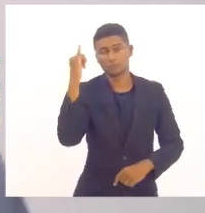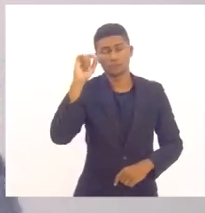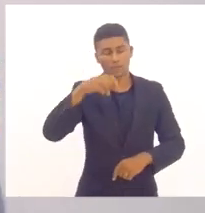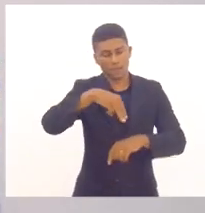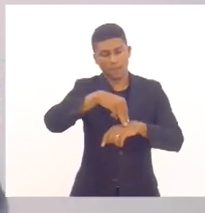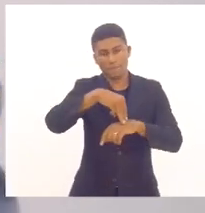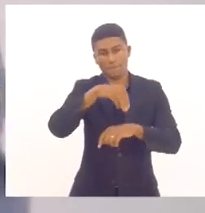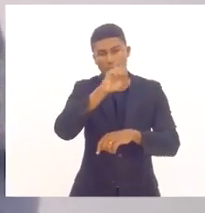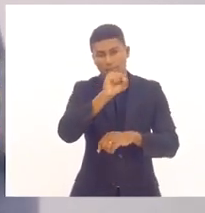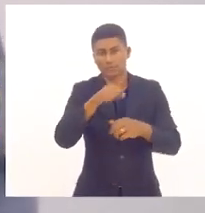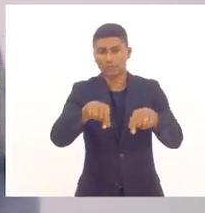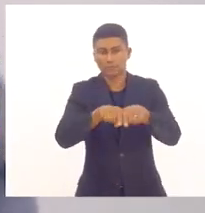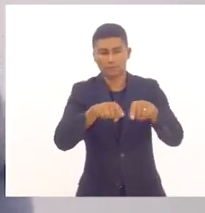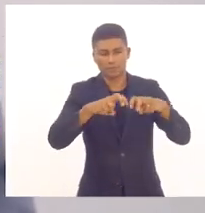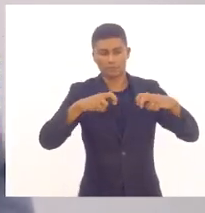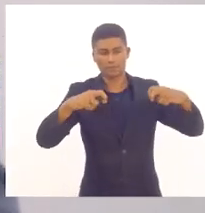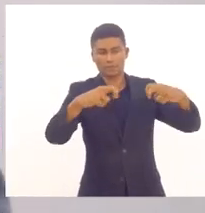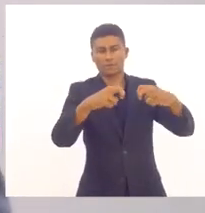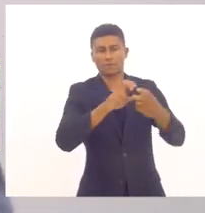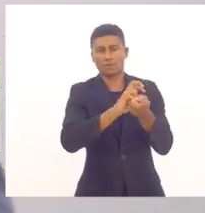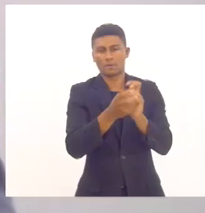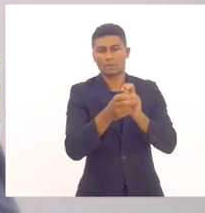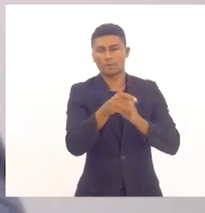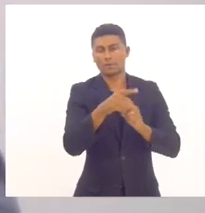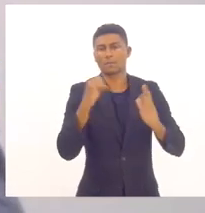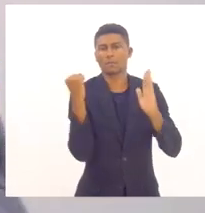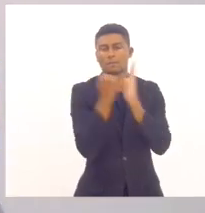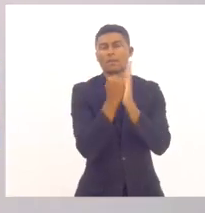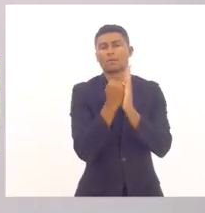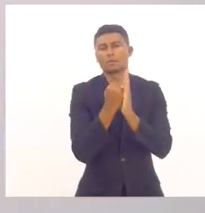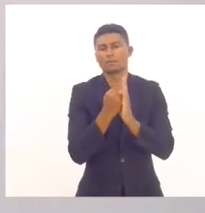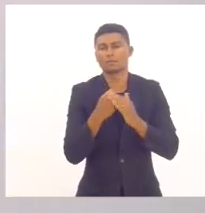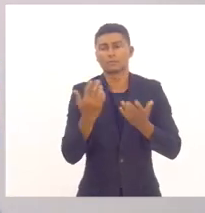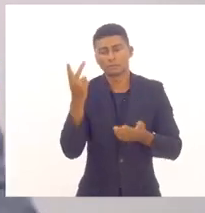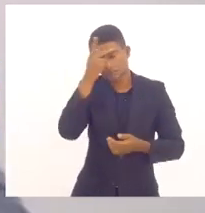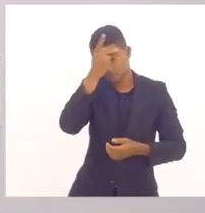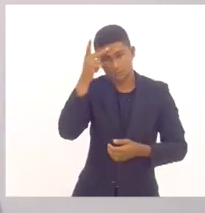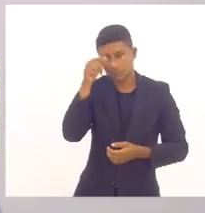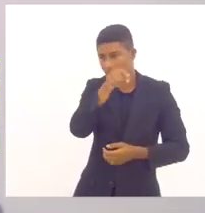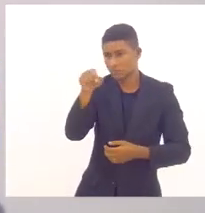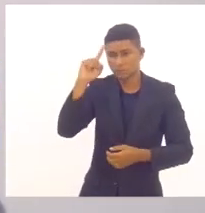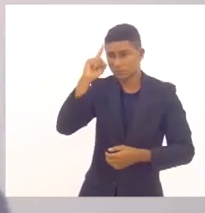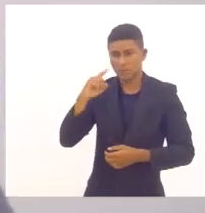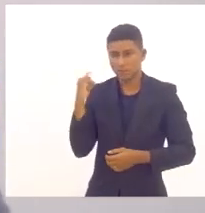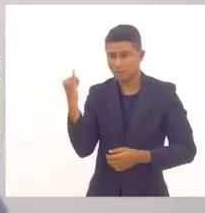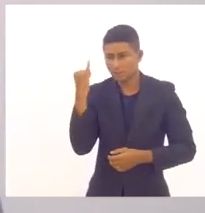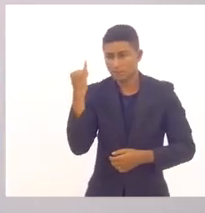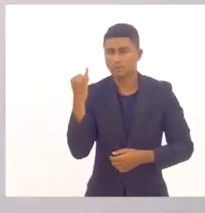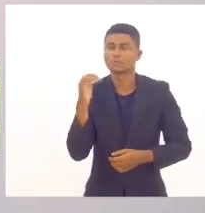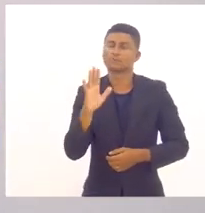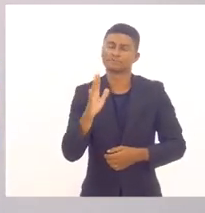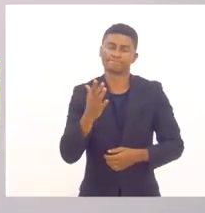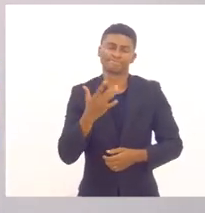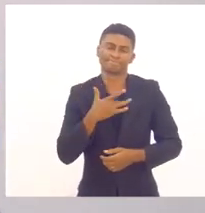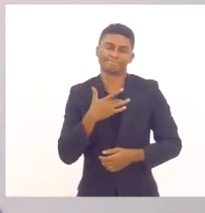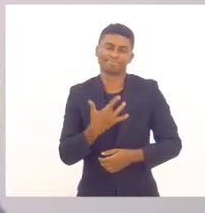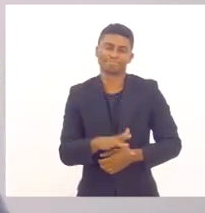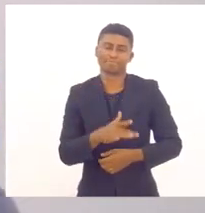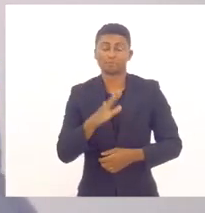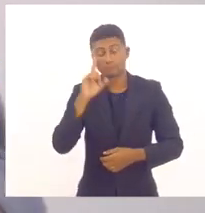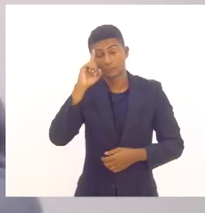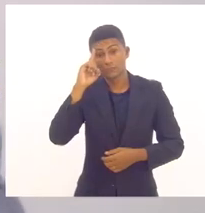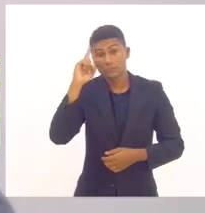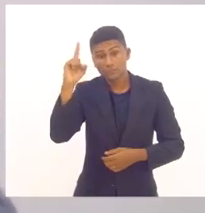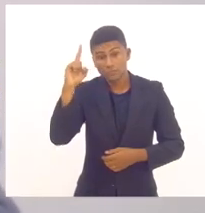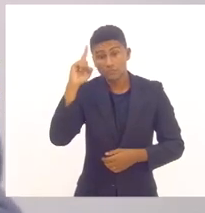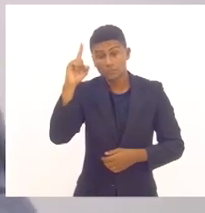capoeira para ser patrimônio, porque o Brasil já diz isso. Então, se as pessoas não entendem que isso é importante, lamento. Contra o dia estadual da capoeira, que